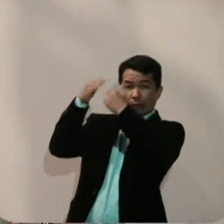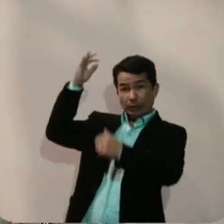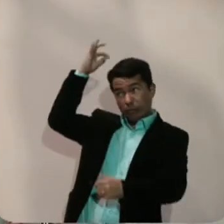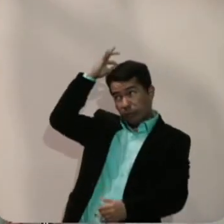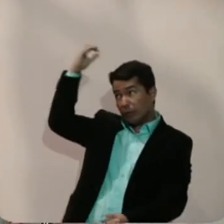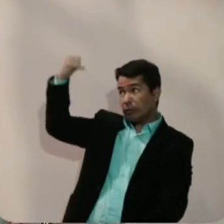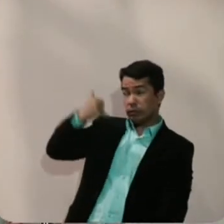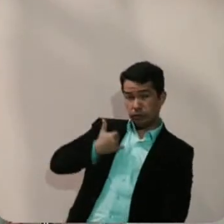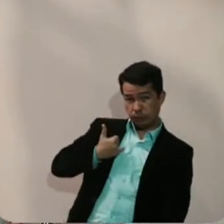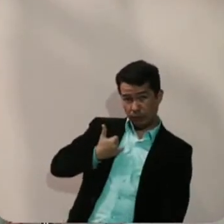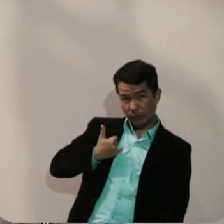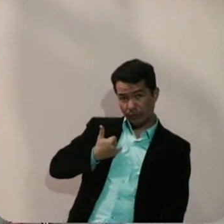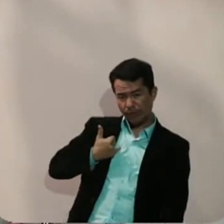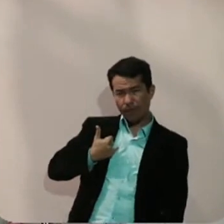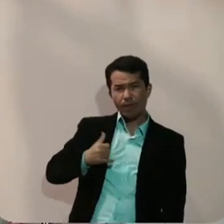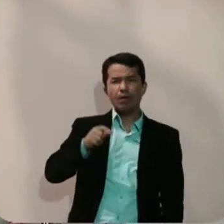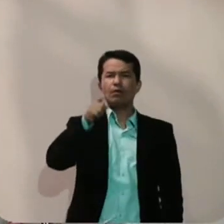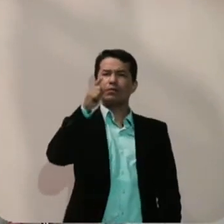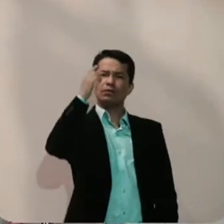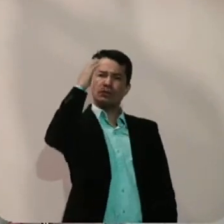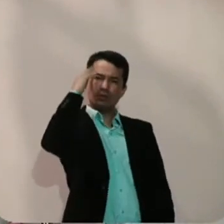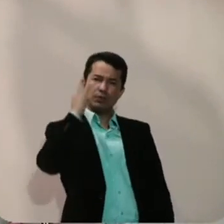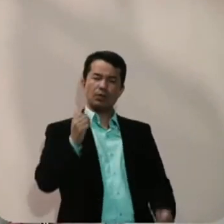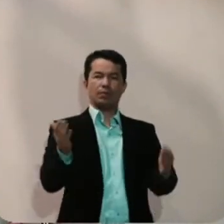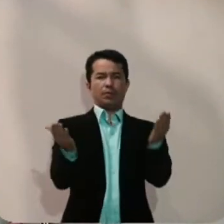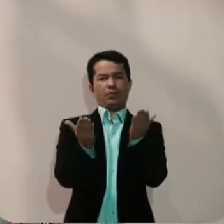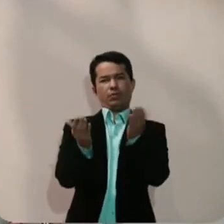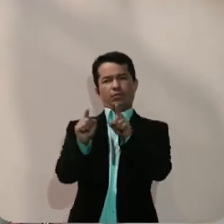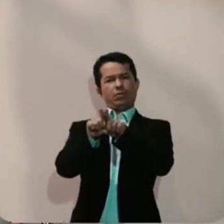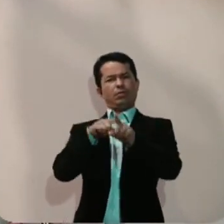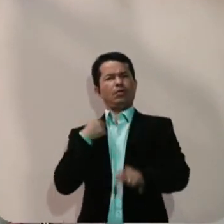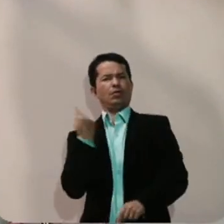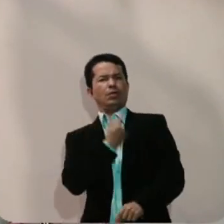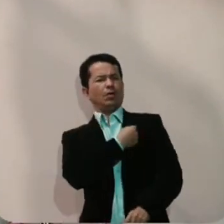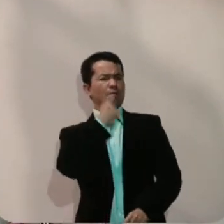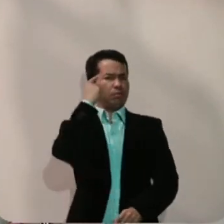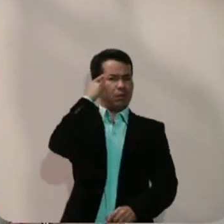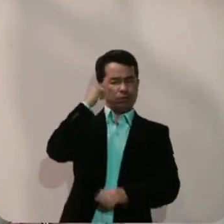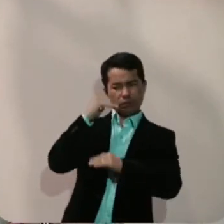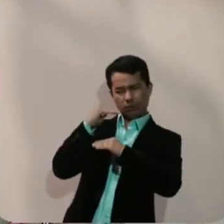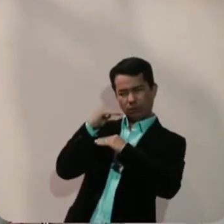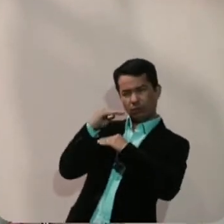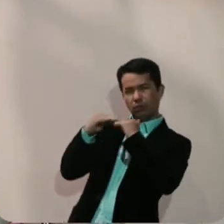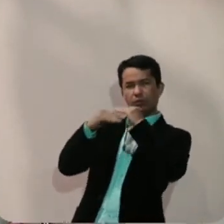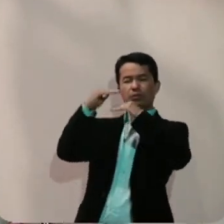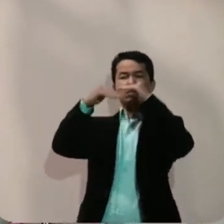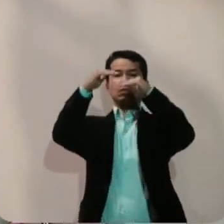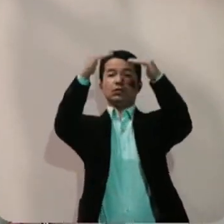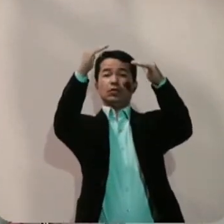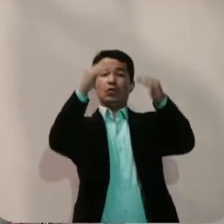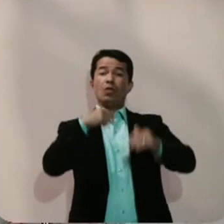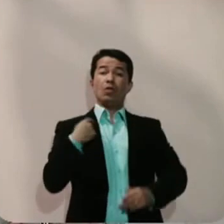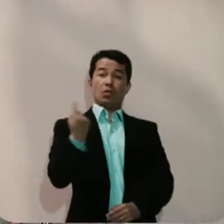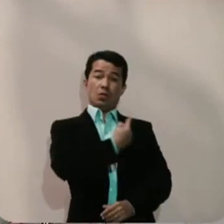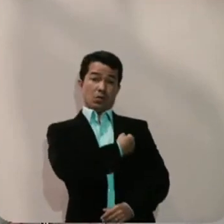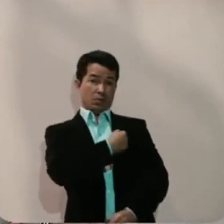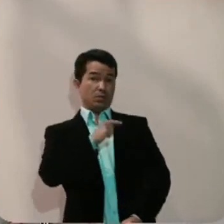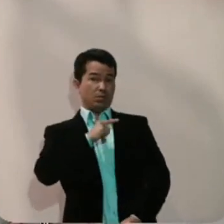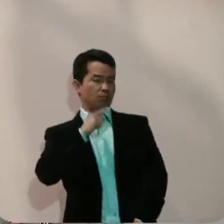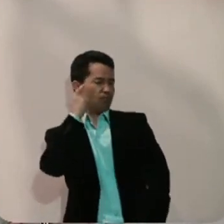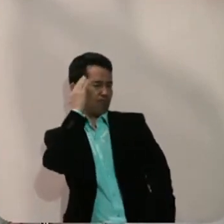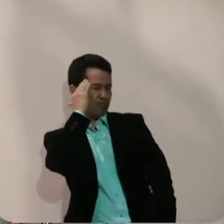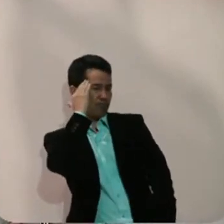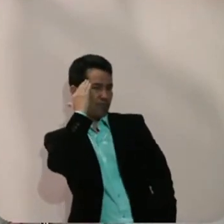Isso é uma progressão do que a gente vem estudando aqui. O que está por trás é que, no